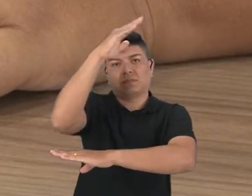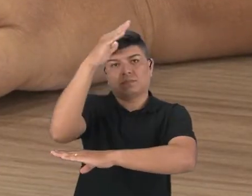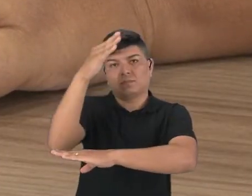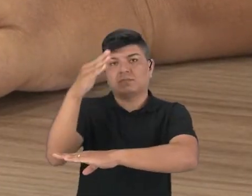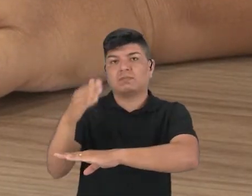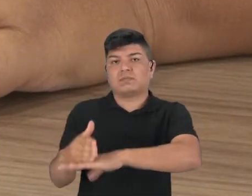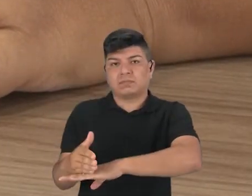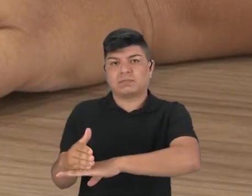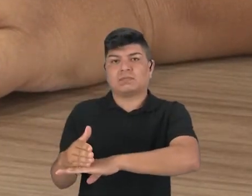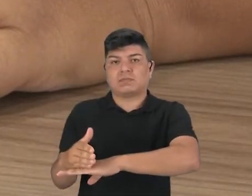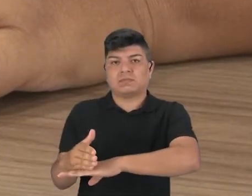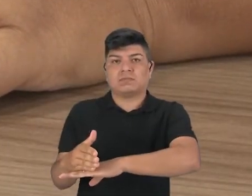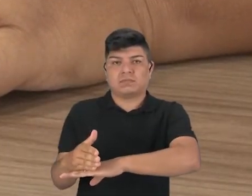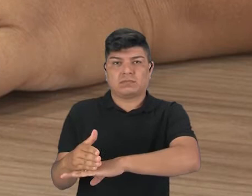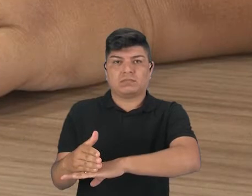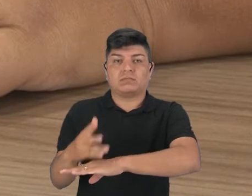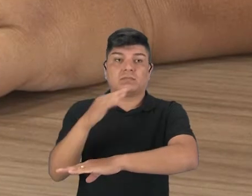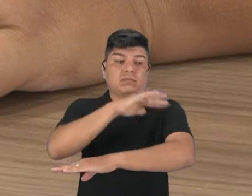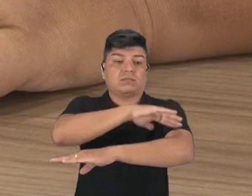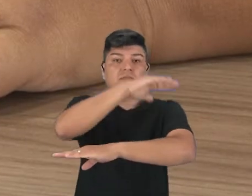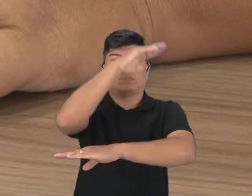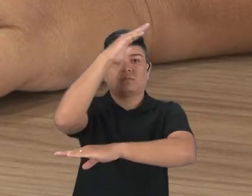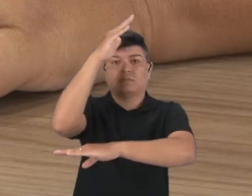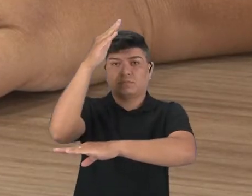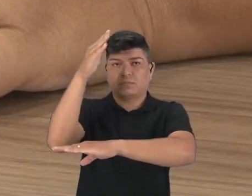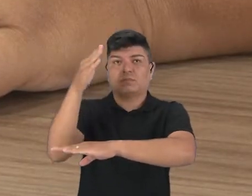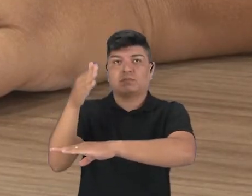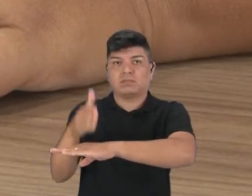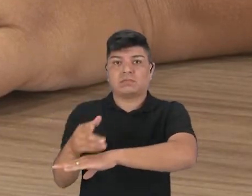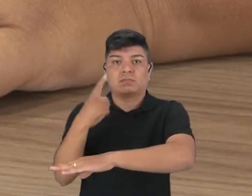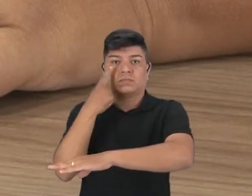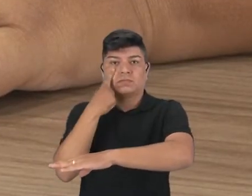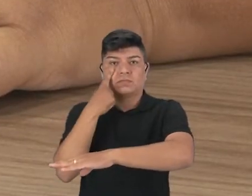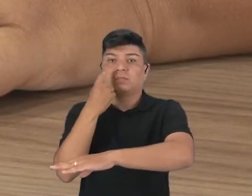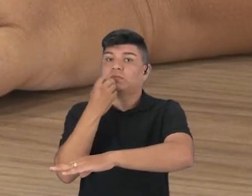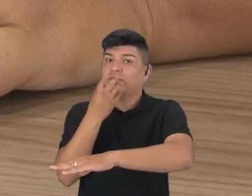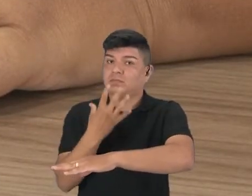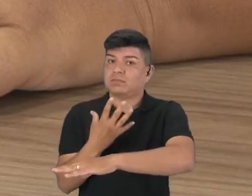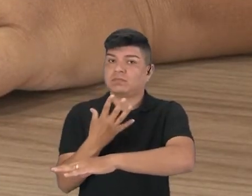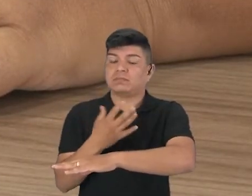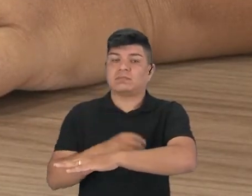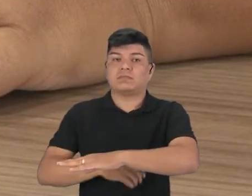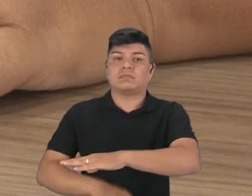um formato, a forma dela, observem bem.